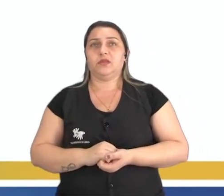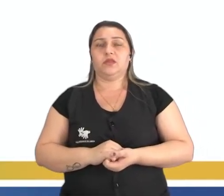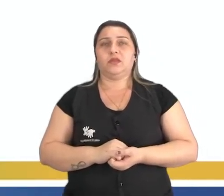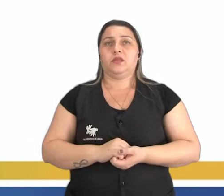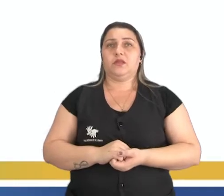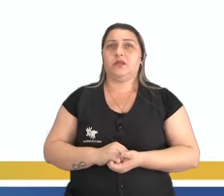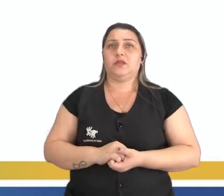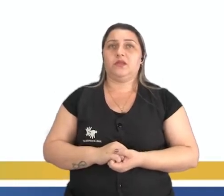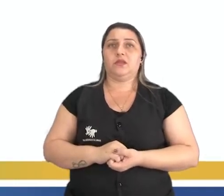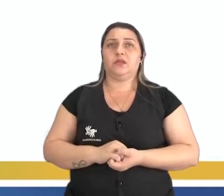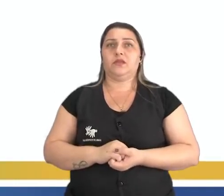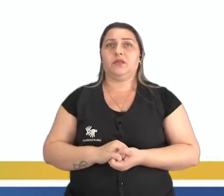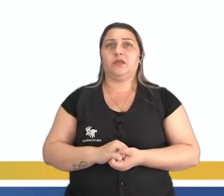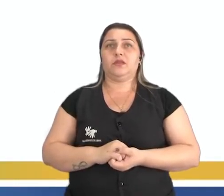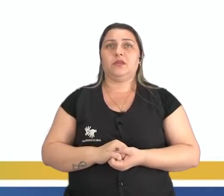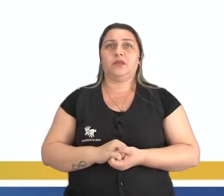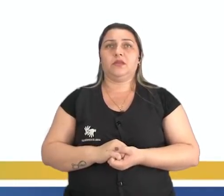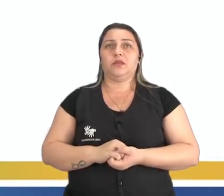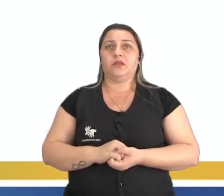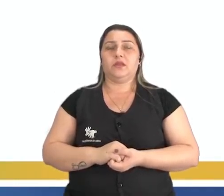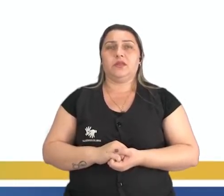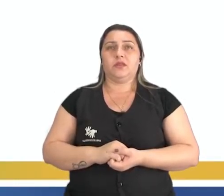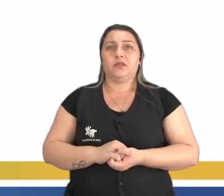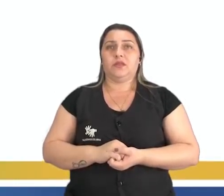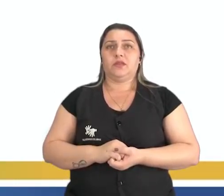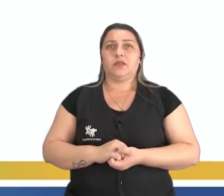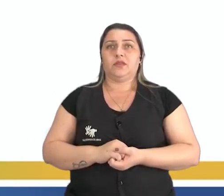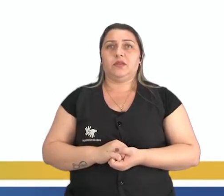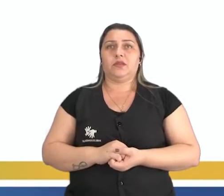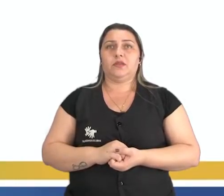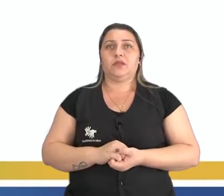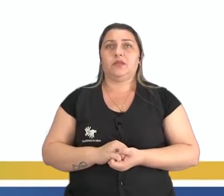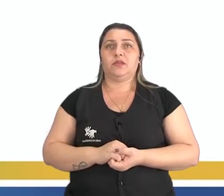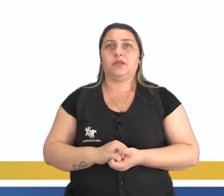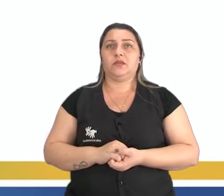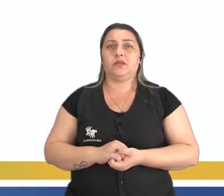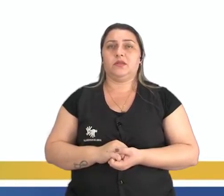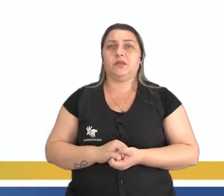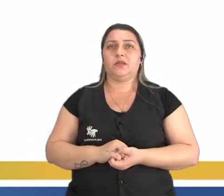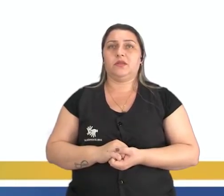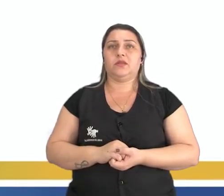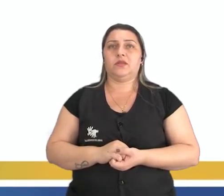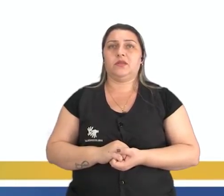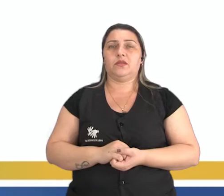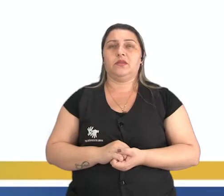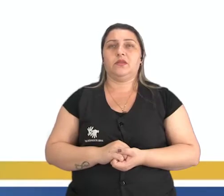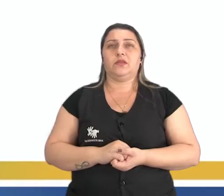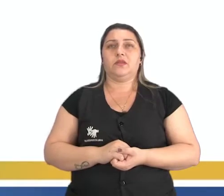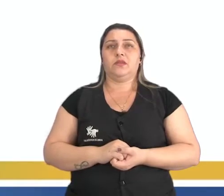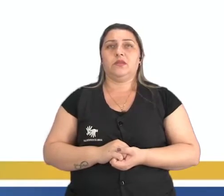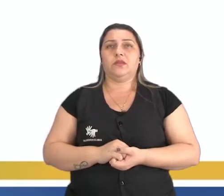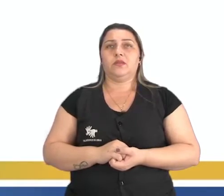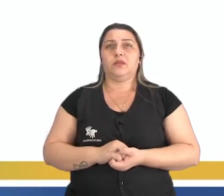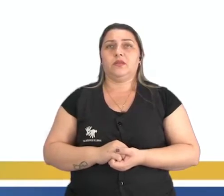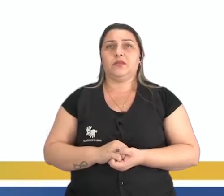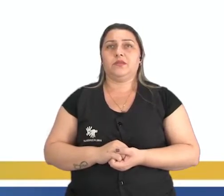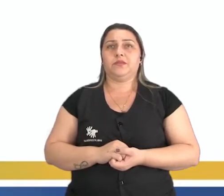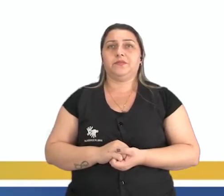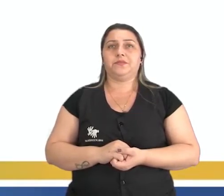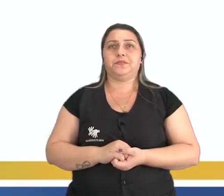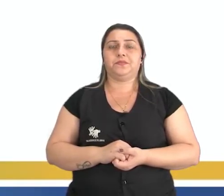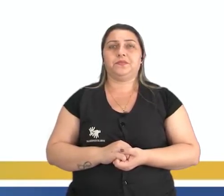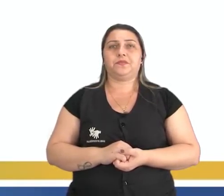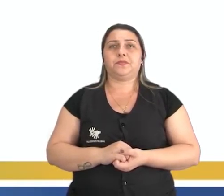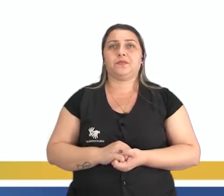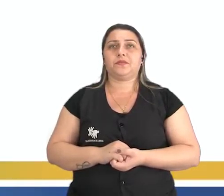Chinteia, fora da lei, a comer areia. People que passa na rua é plateia. Coisa tá feia, larga uma cheese. Pedra na meia, não passa só disso. Viva a varrer o poeira do piso. Mas estou vivendo da